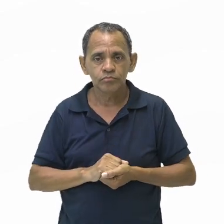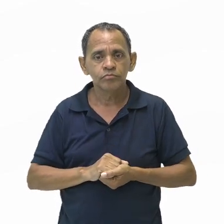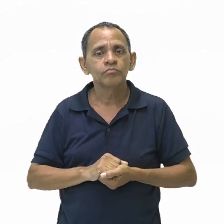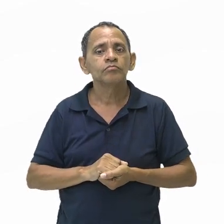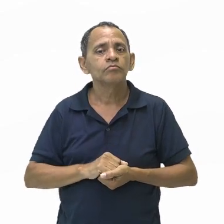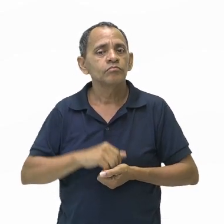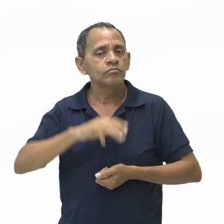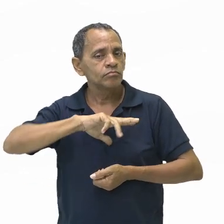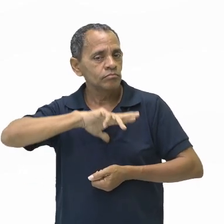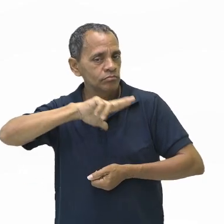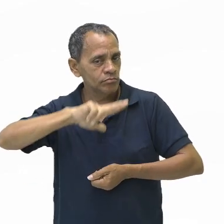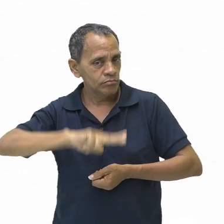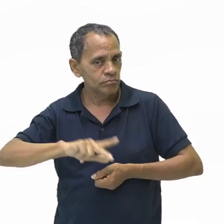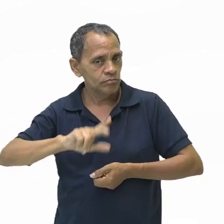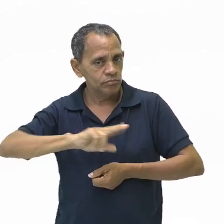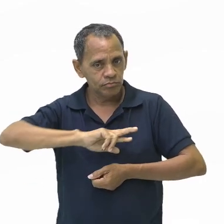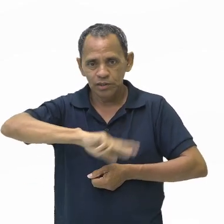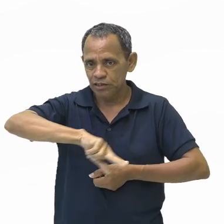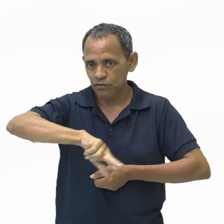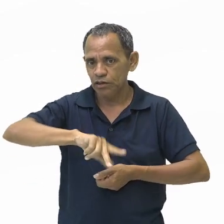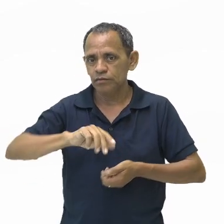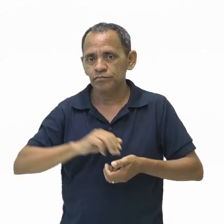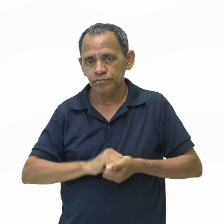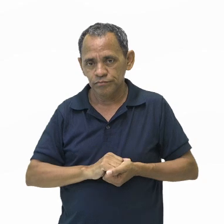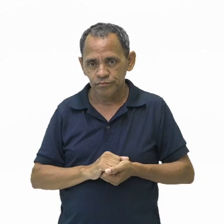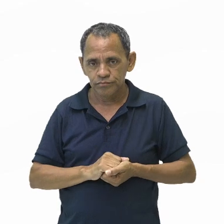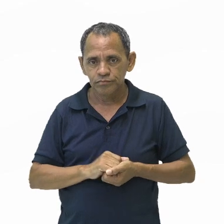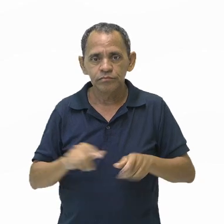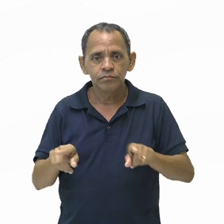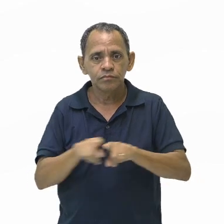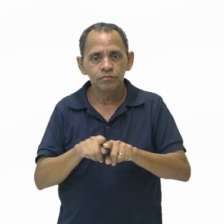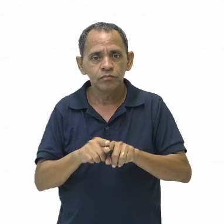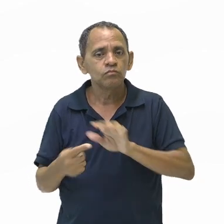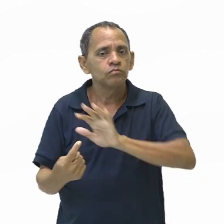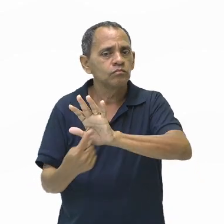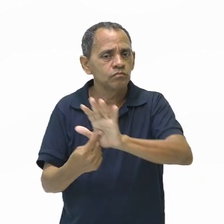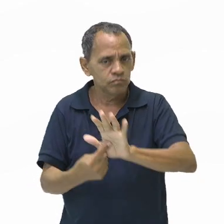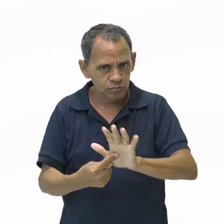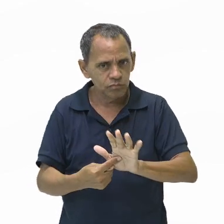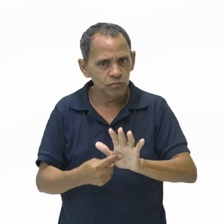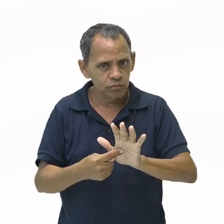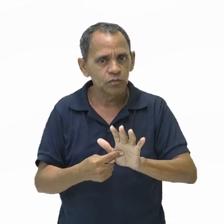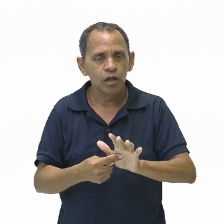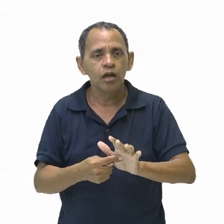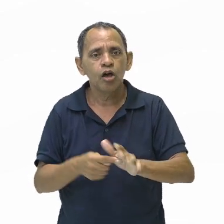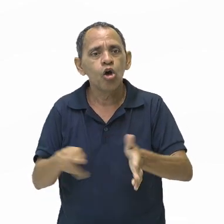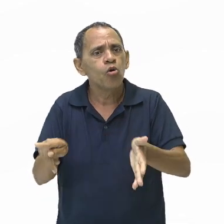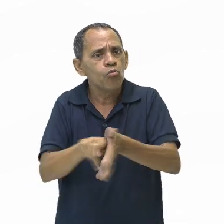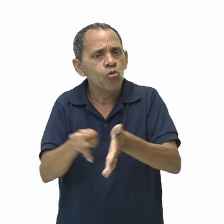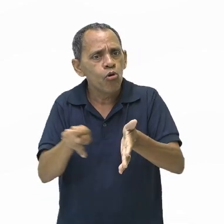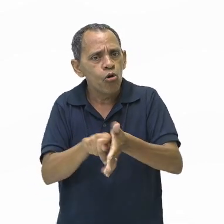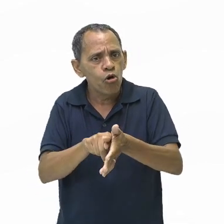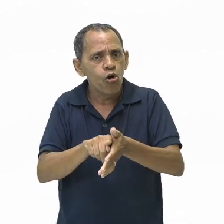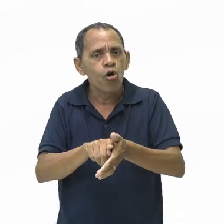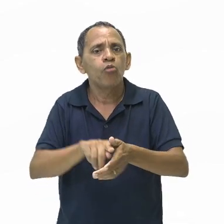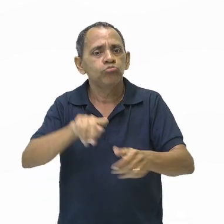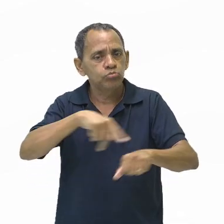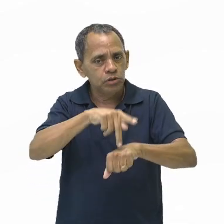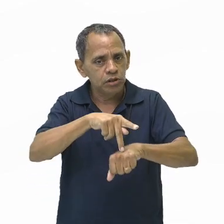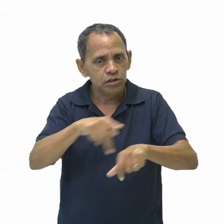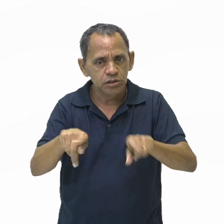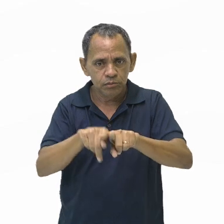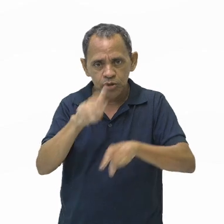enfim, não, ele que botou bastante da brasilidade para mostrar que é algo bem nacional. Certo? E quais são